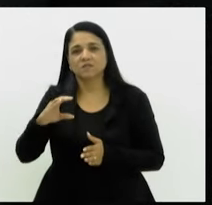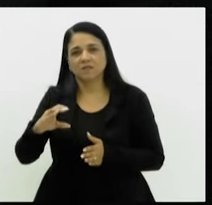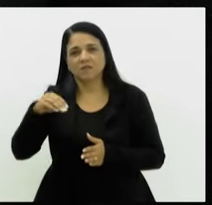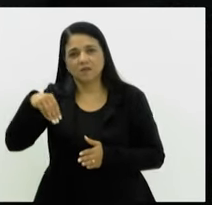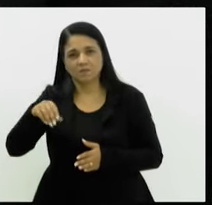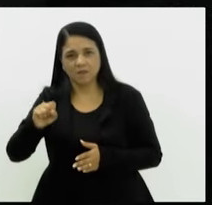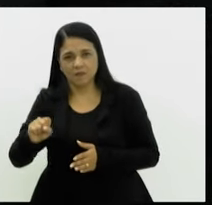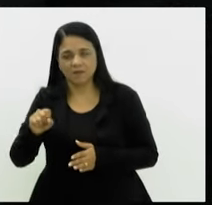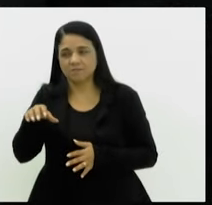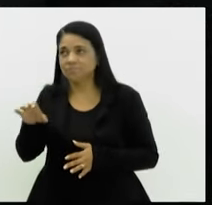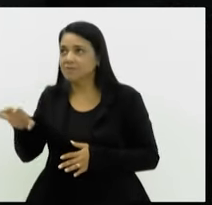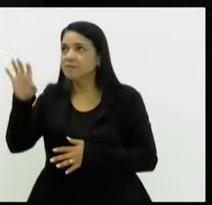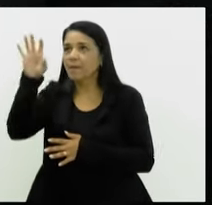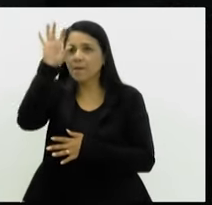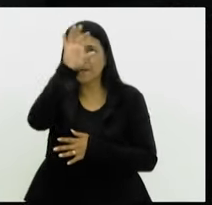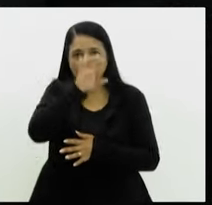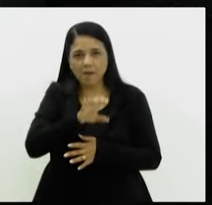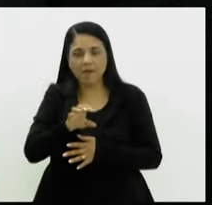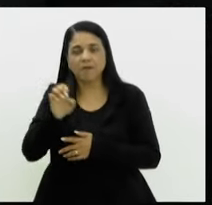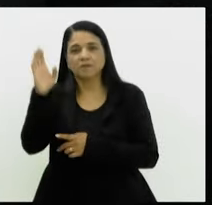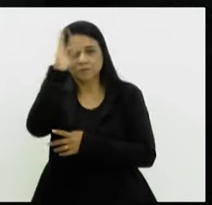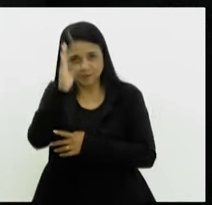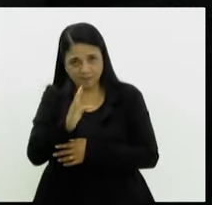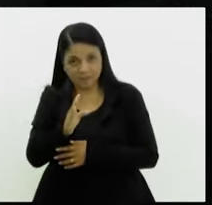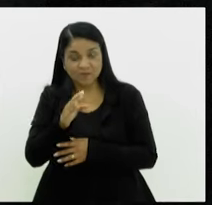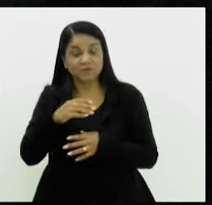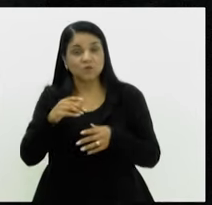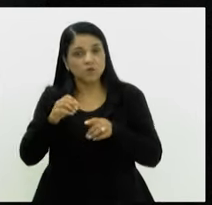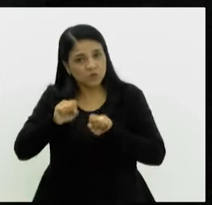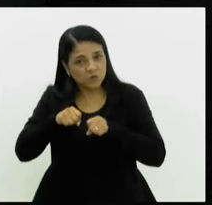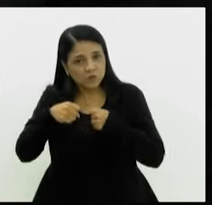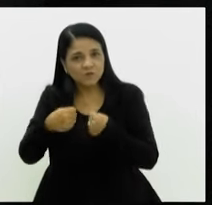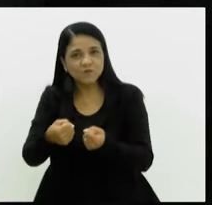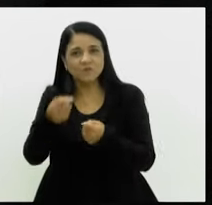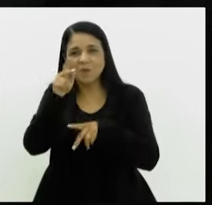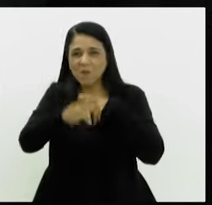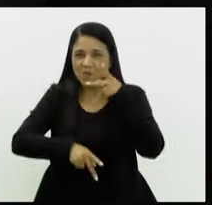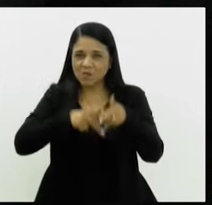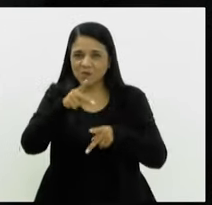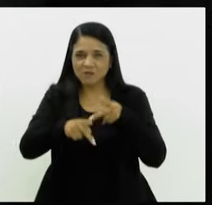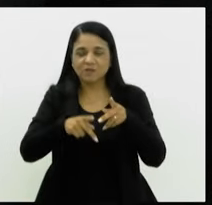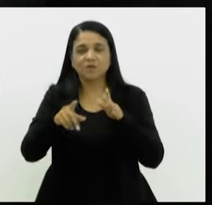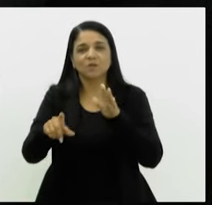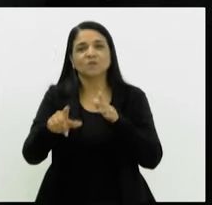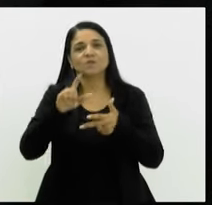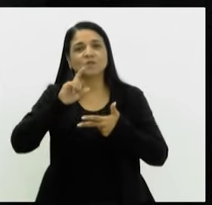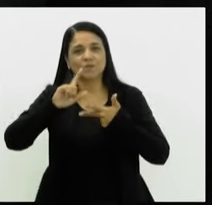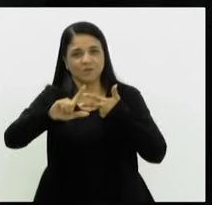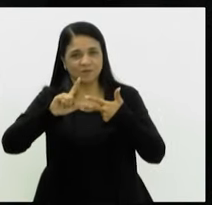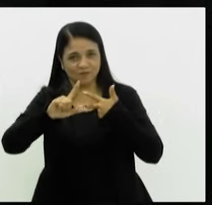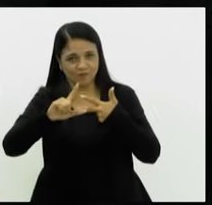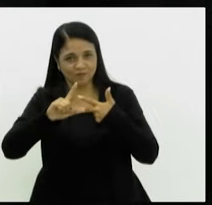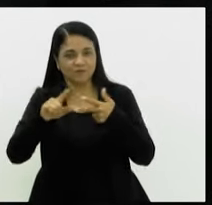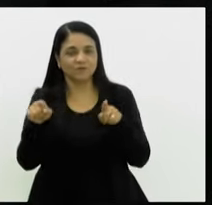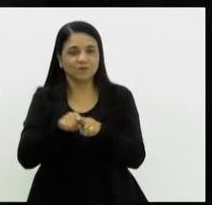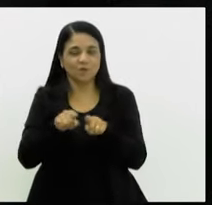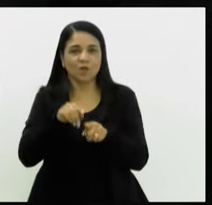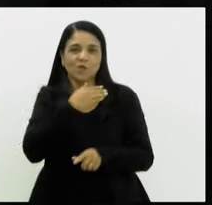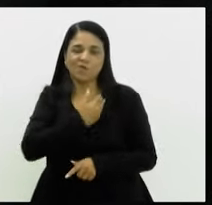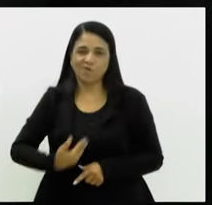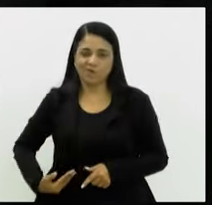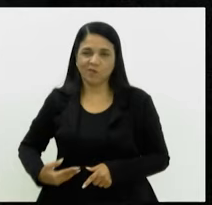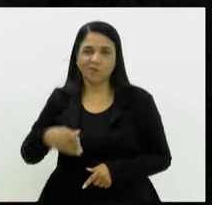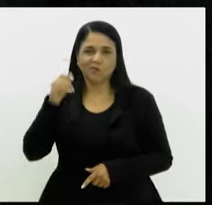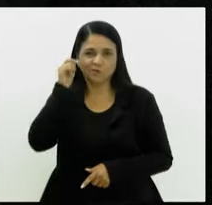outras regiões do Brasil. Então, isso é um esforço em conjunto com toda a população, com o Legislativo e, sobretudo, com o governo do